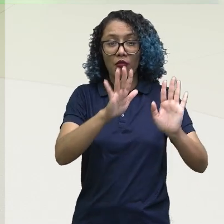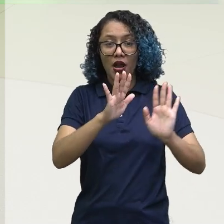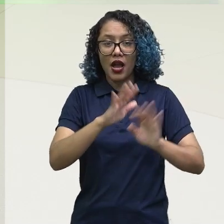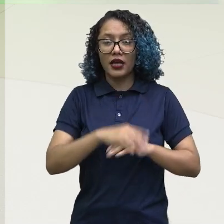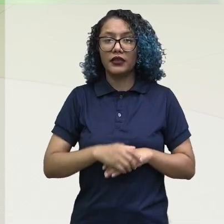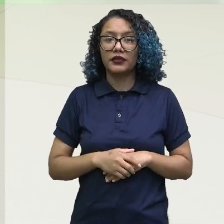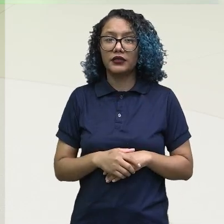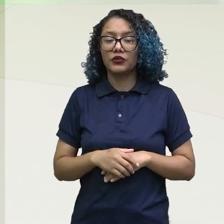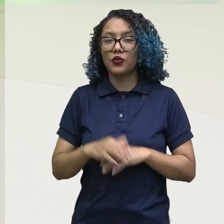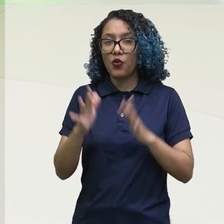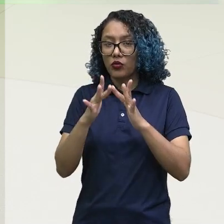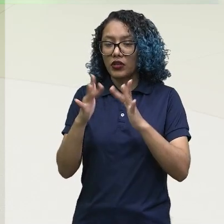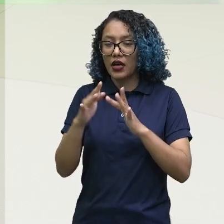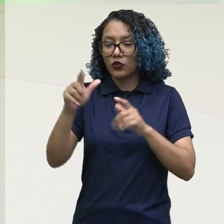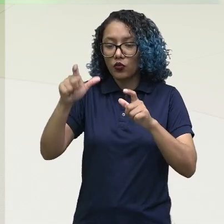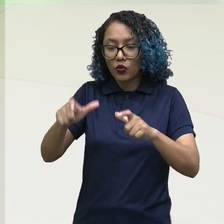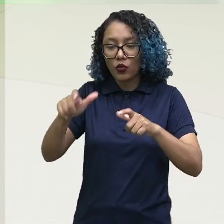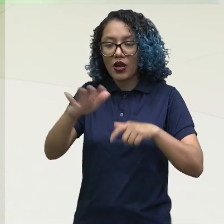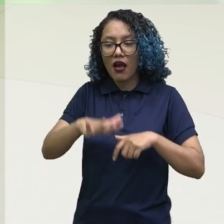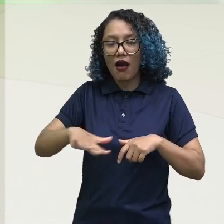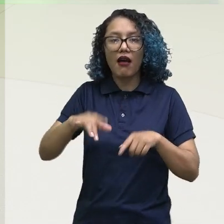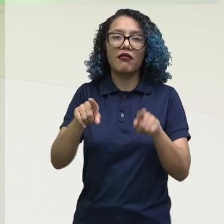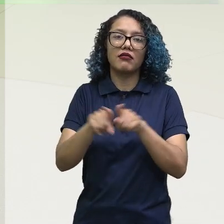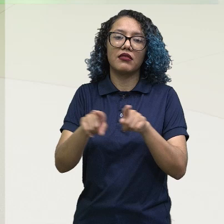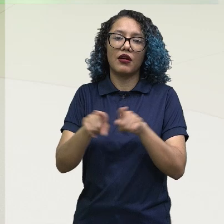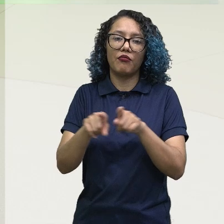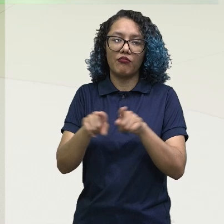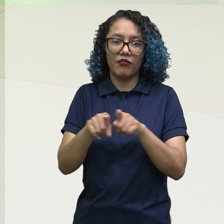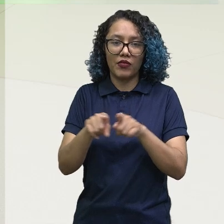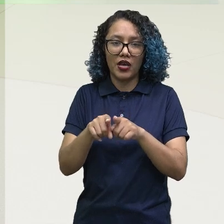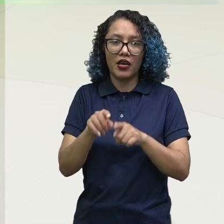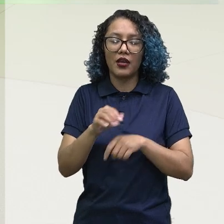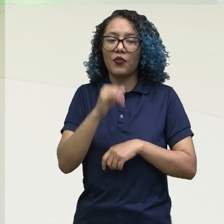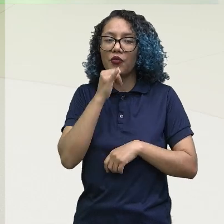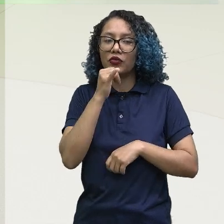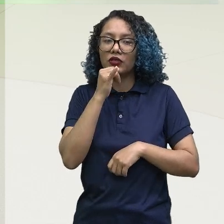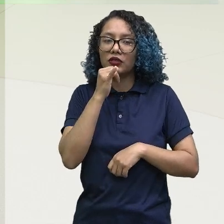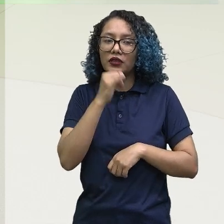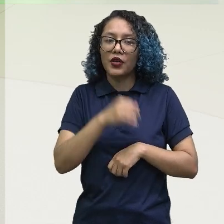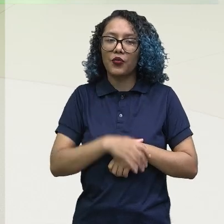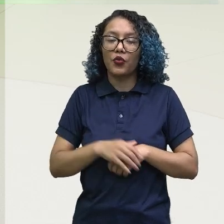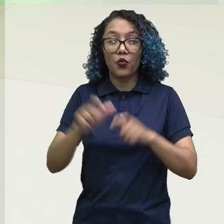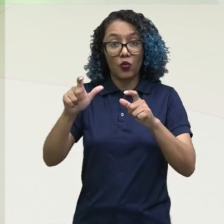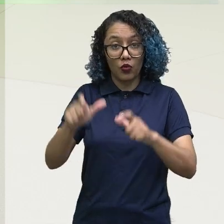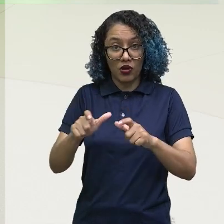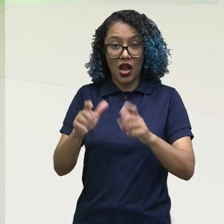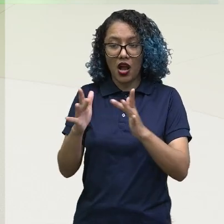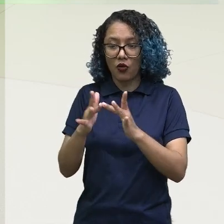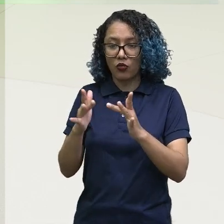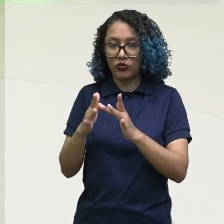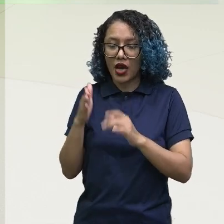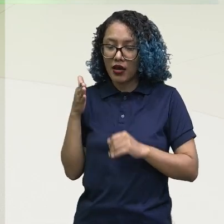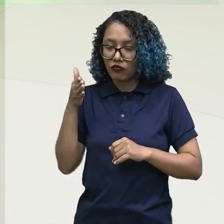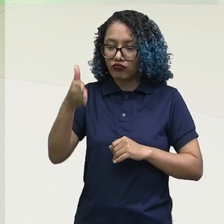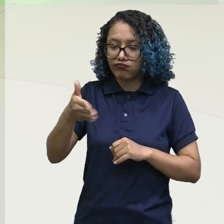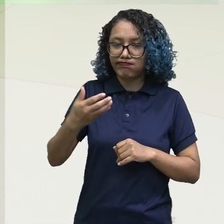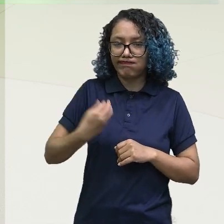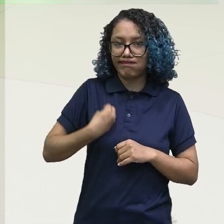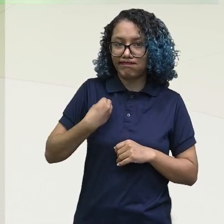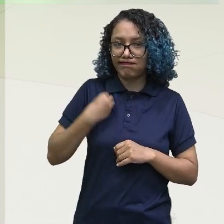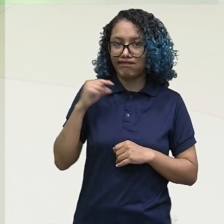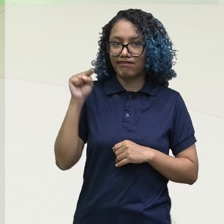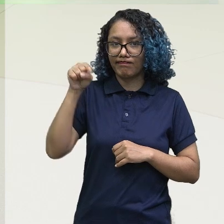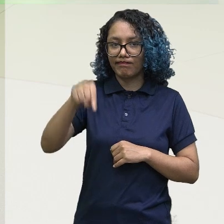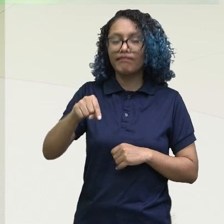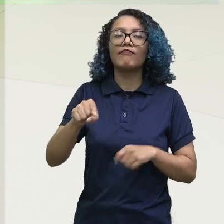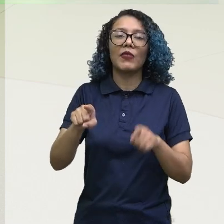todos esses problemas. Se, né, a pessoa ali entrar em contato com o ambiente que já teve contato com esse material,